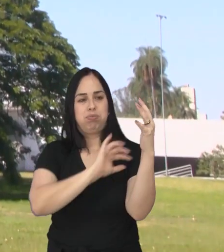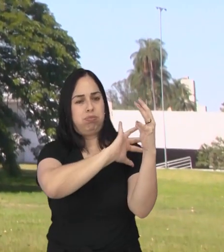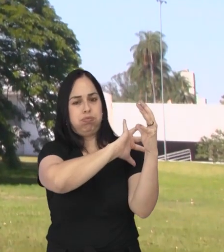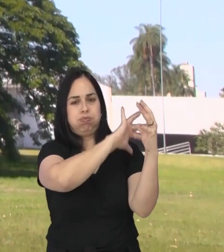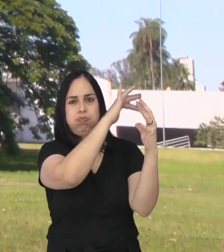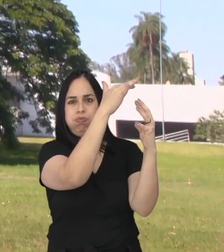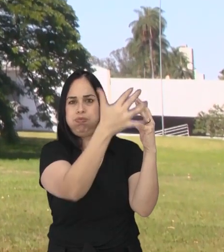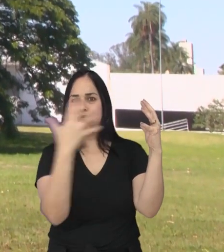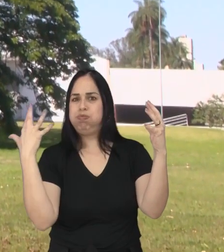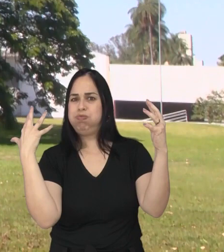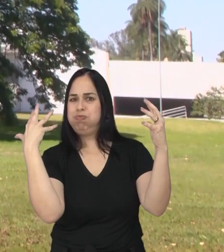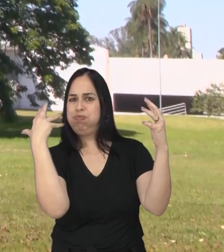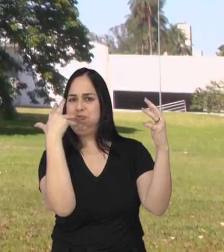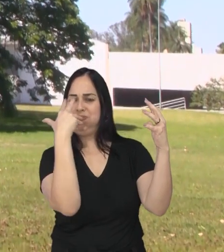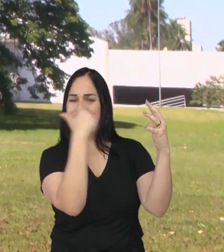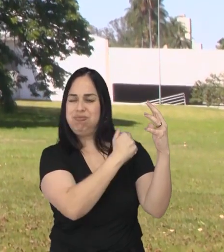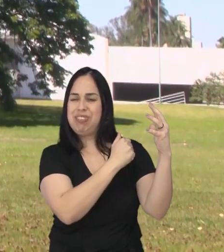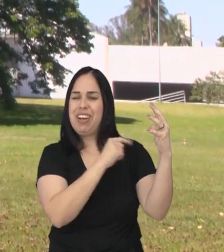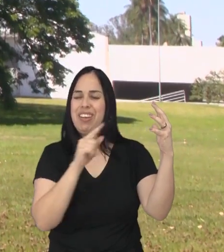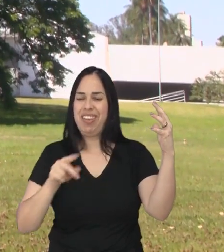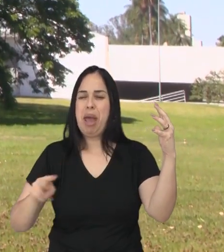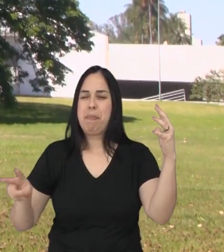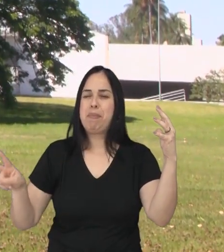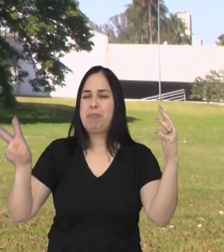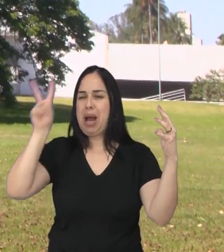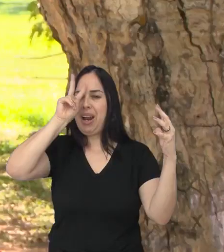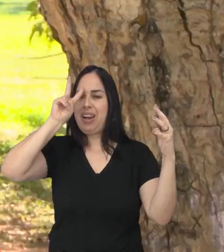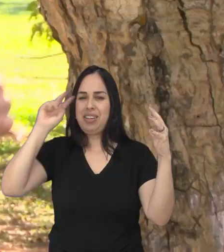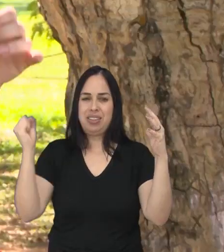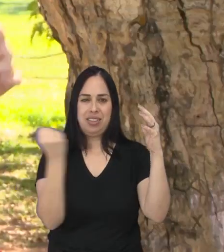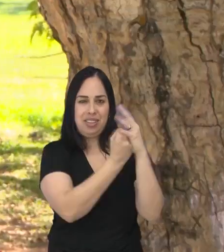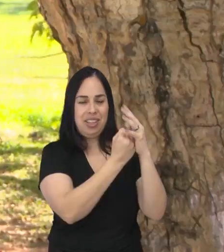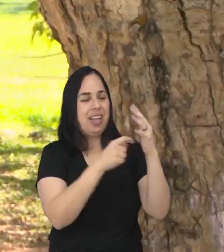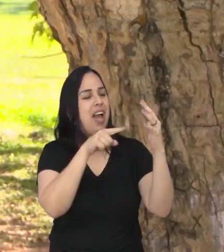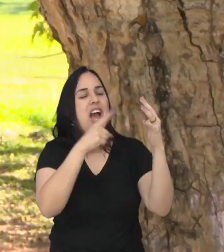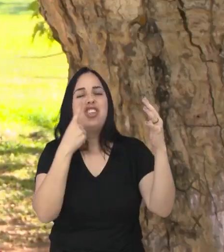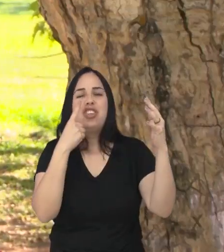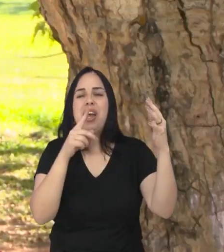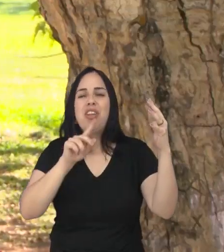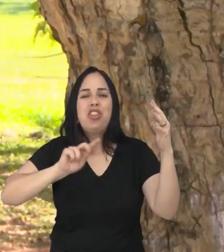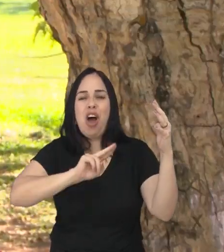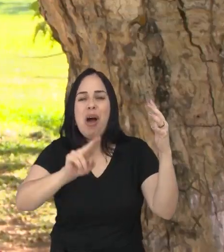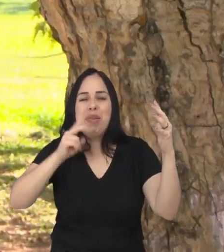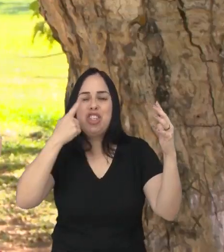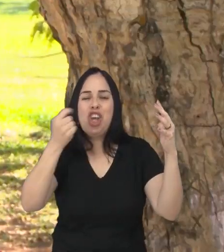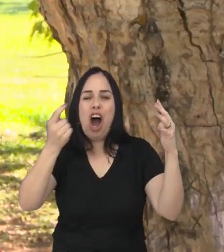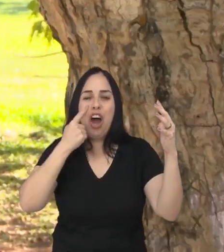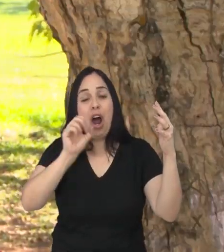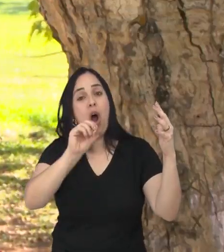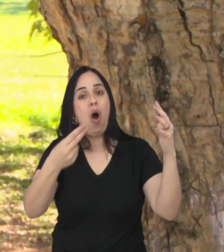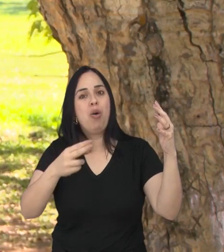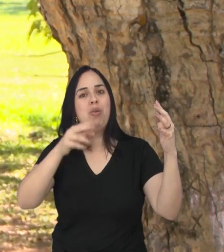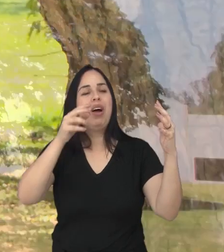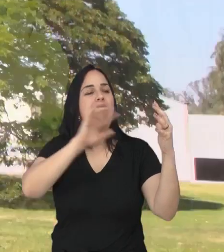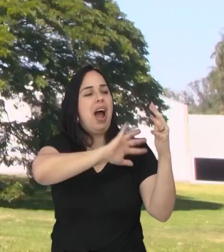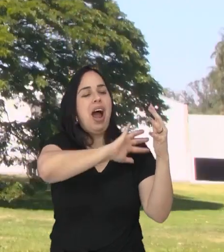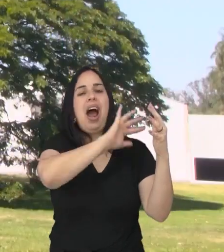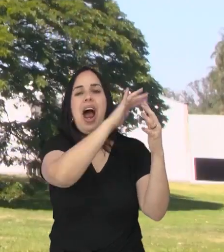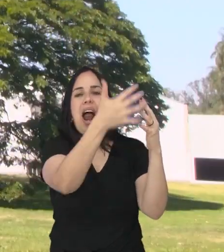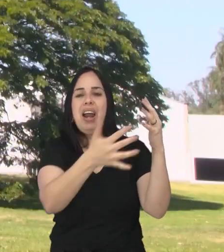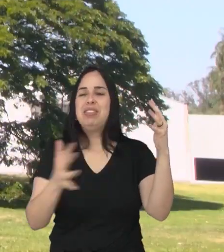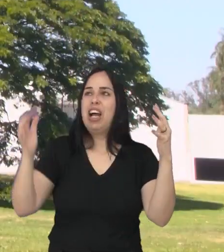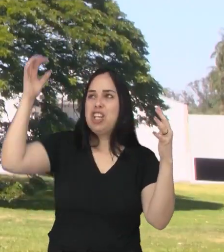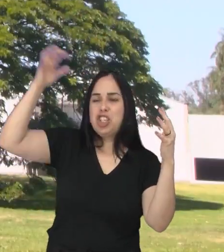outras espécies que encantam e fazem parte da nossa história. Essa é a chorona ou árvore da chuva. Ela faz parte do